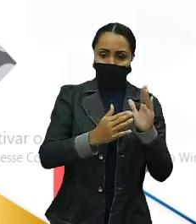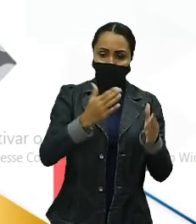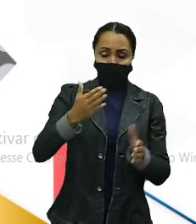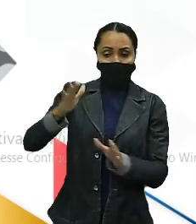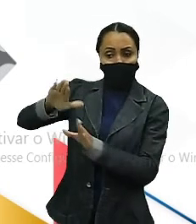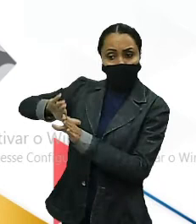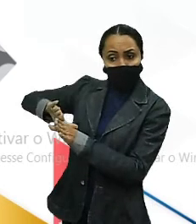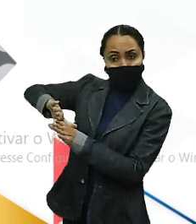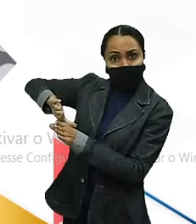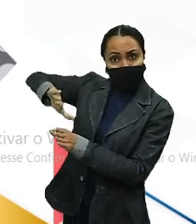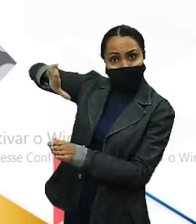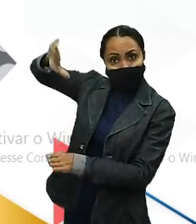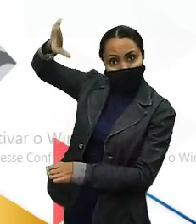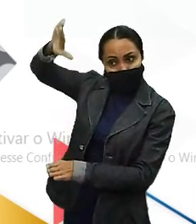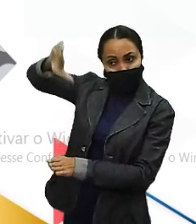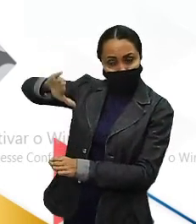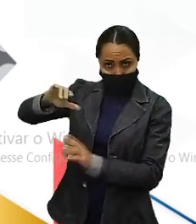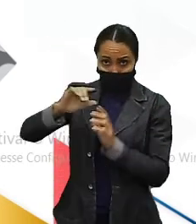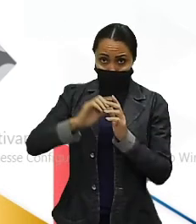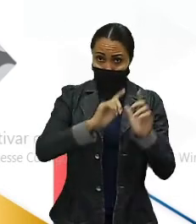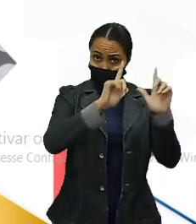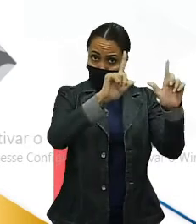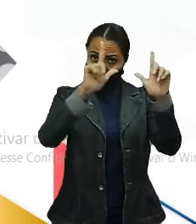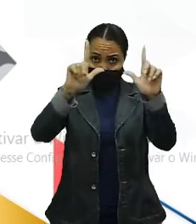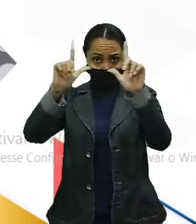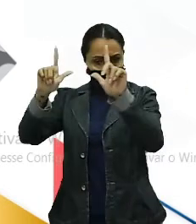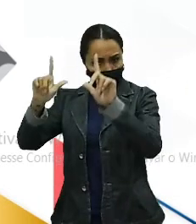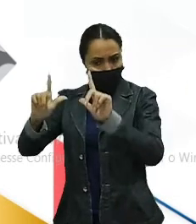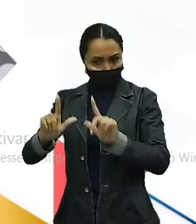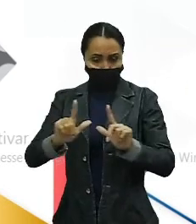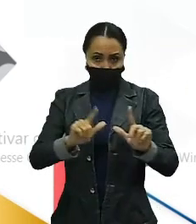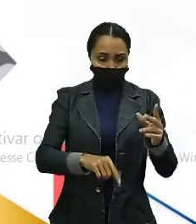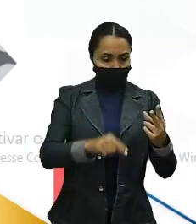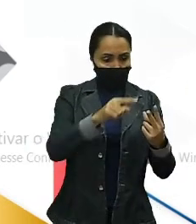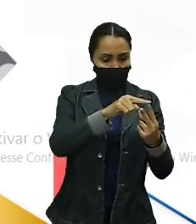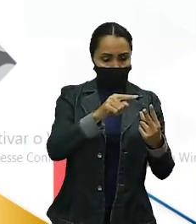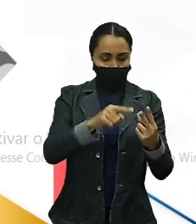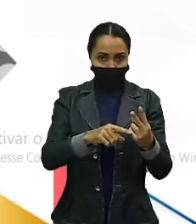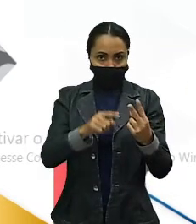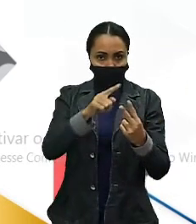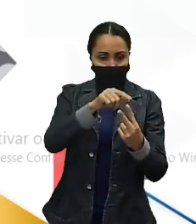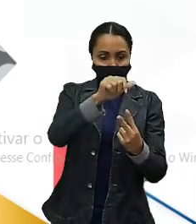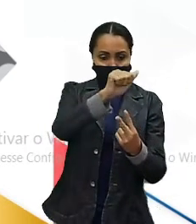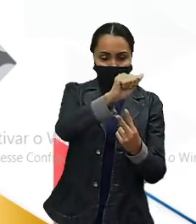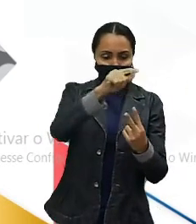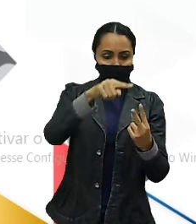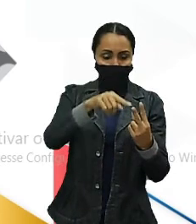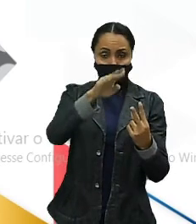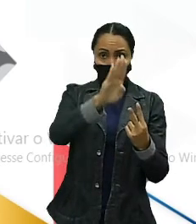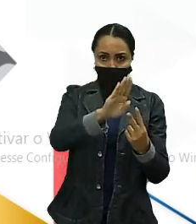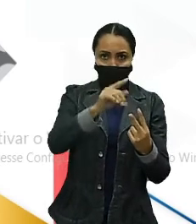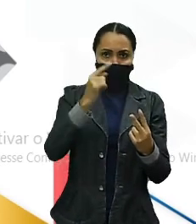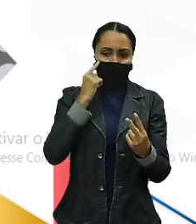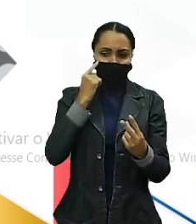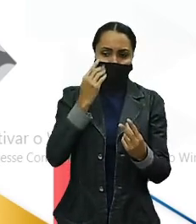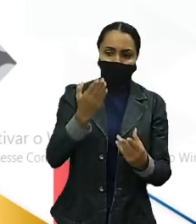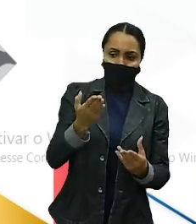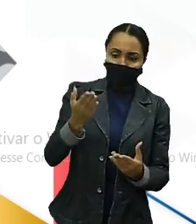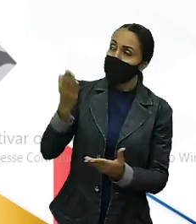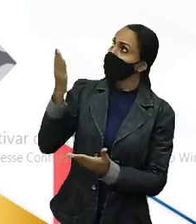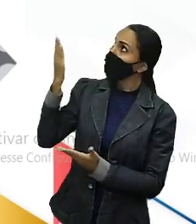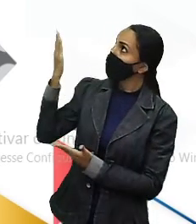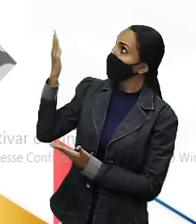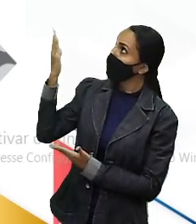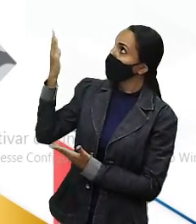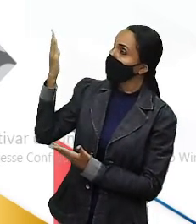parede para uma exposição e fixada nos dois pontos, A e B. Esse pontinho preto, tá vendo aí em cima da tua tela?